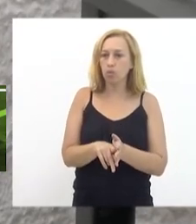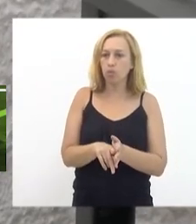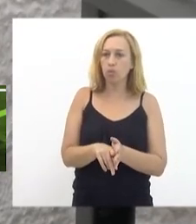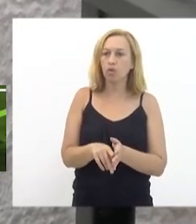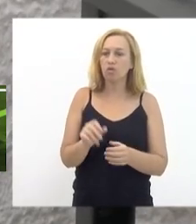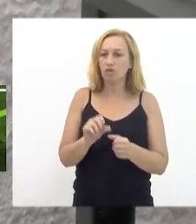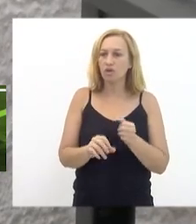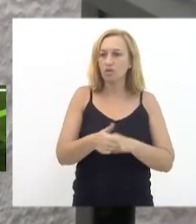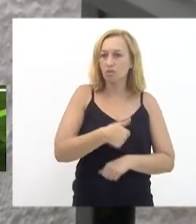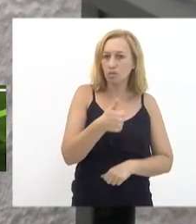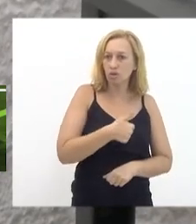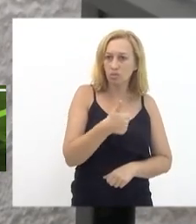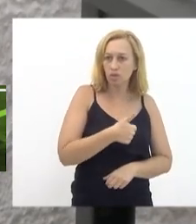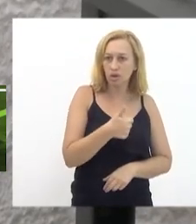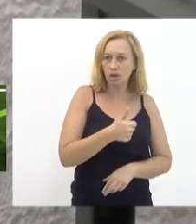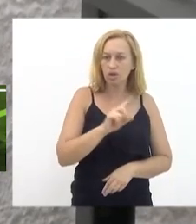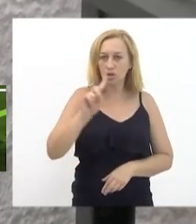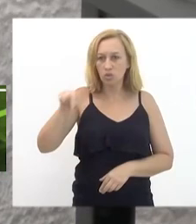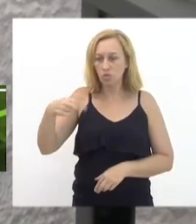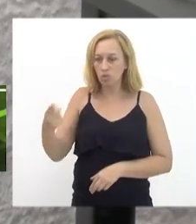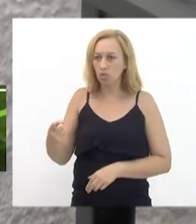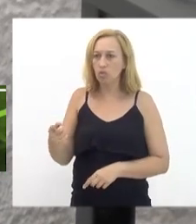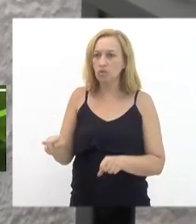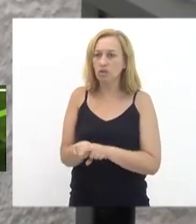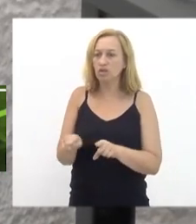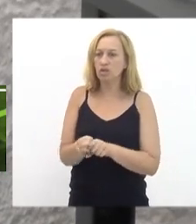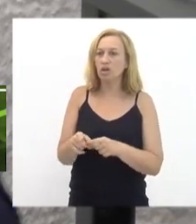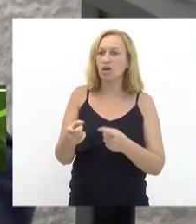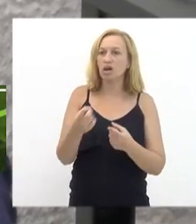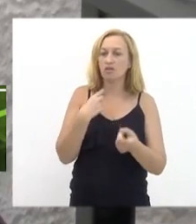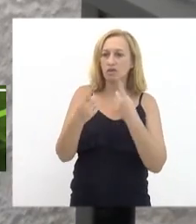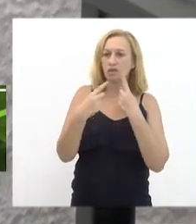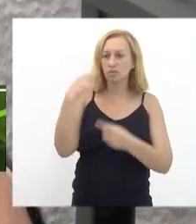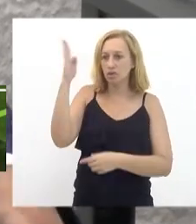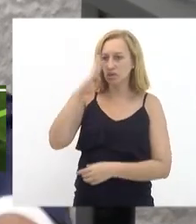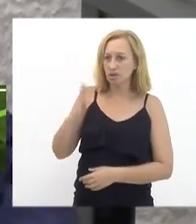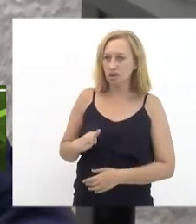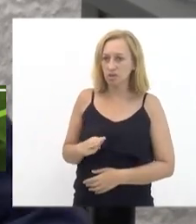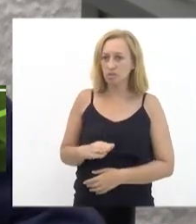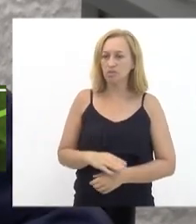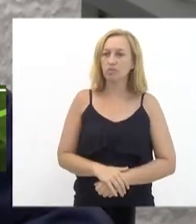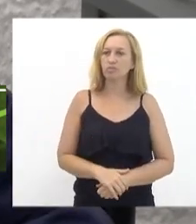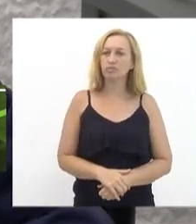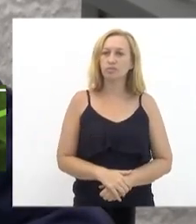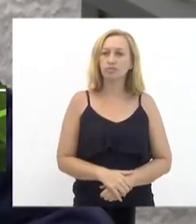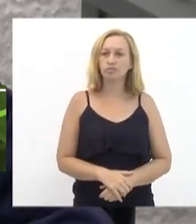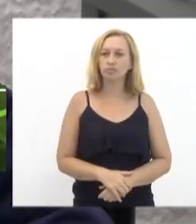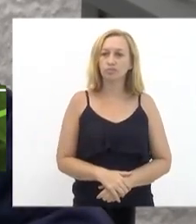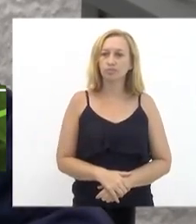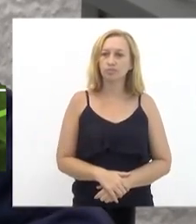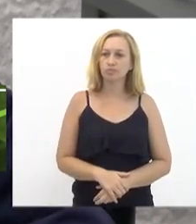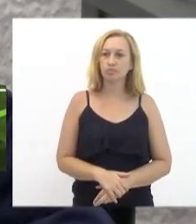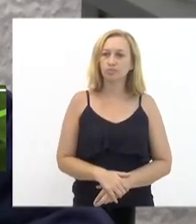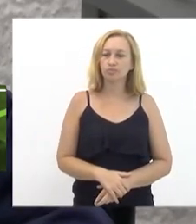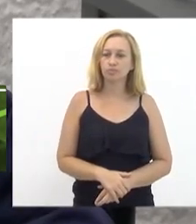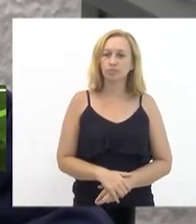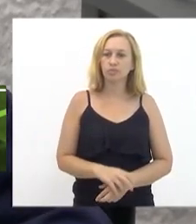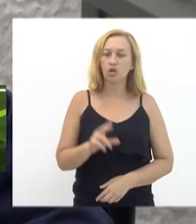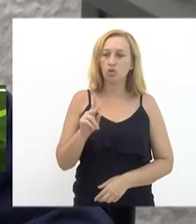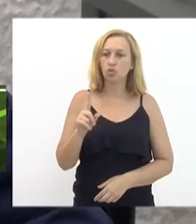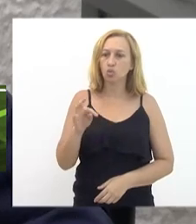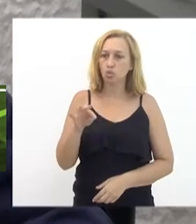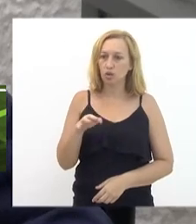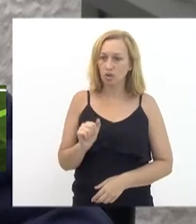Pavuna Nova Iguaçu tinha dois outros trechos que era vi no Brasil Pavuna e Nova Iguaçu Cabuçu Terra Dutra na verdade